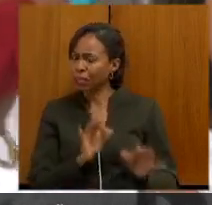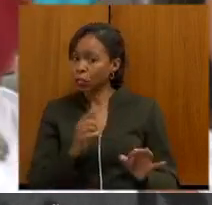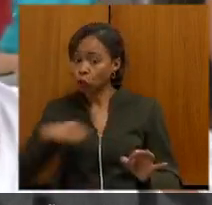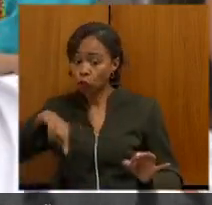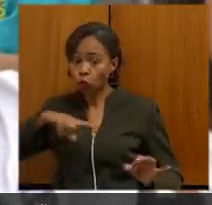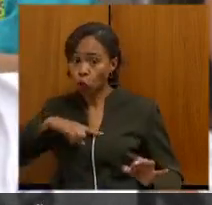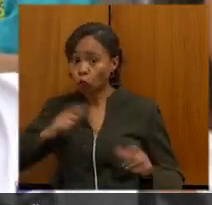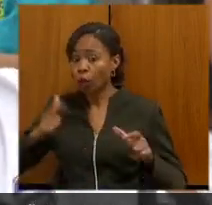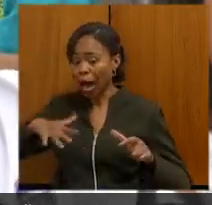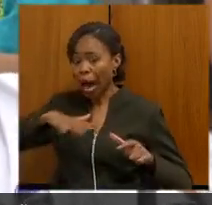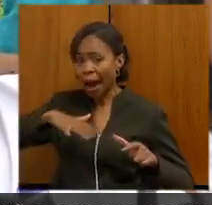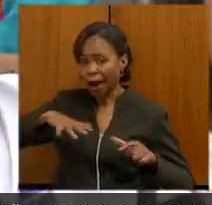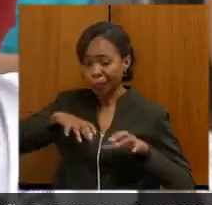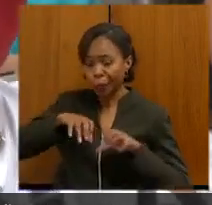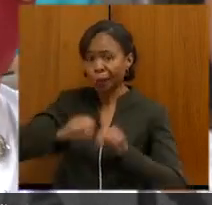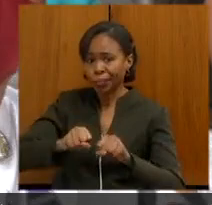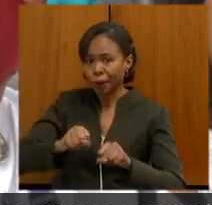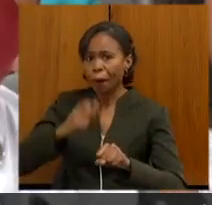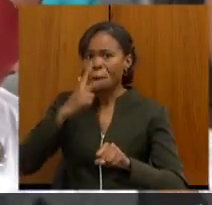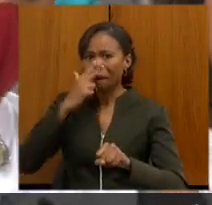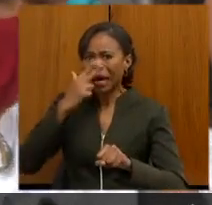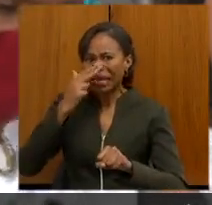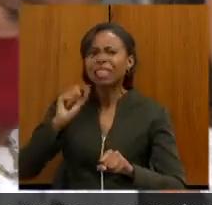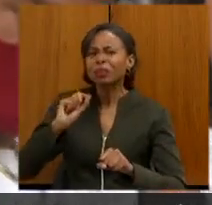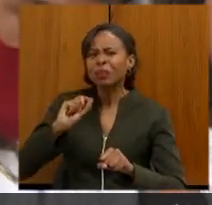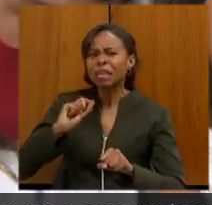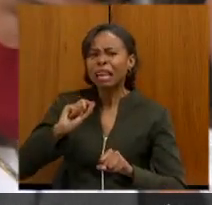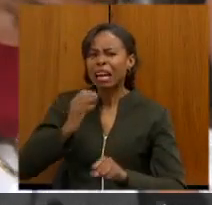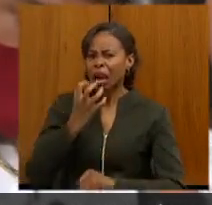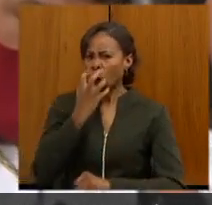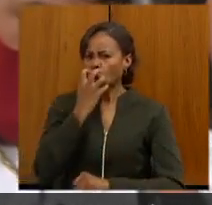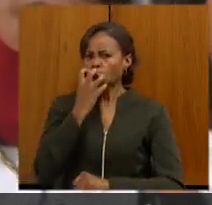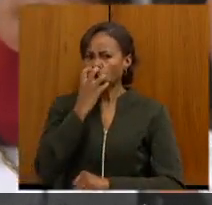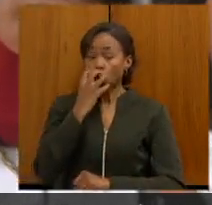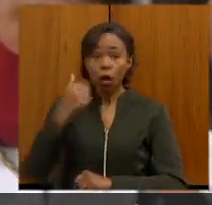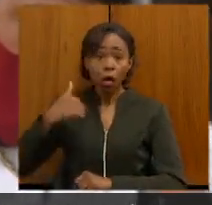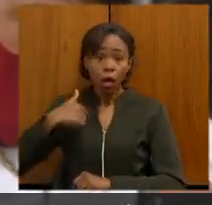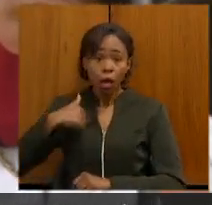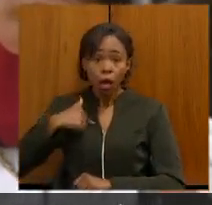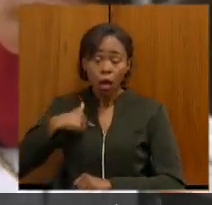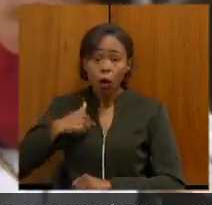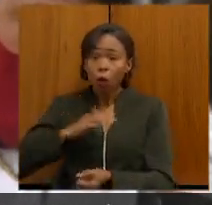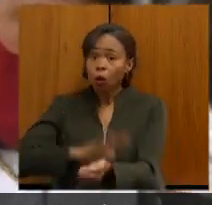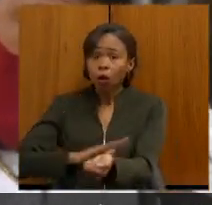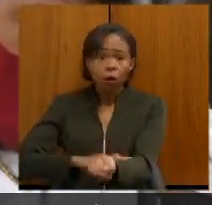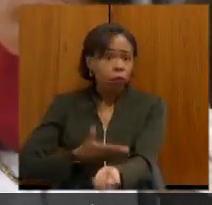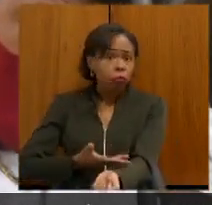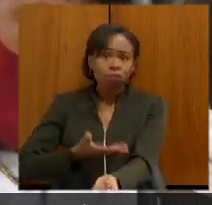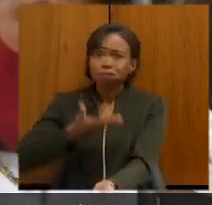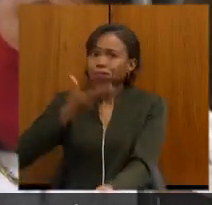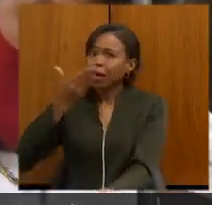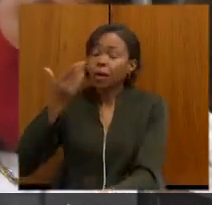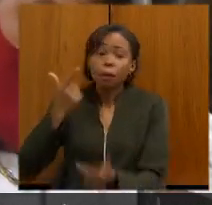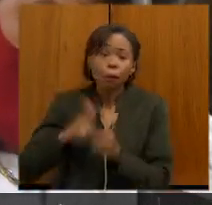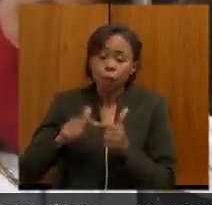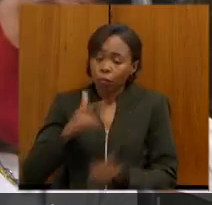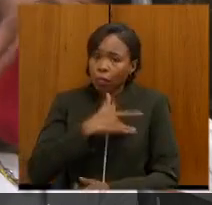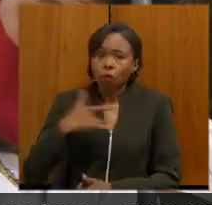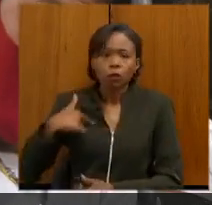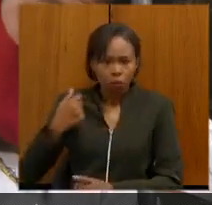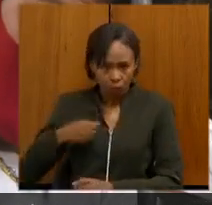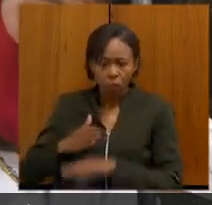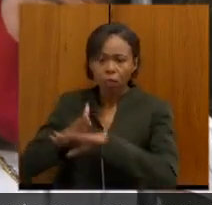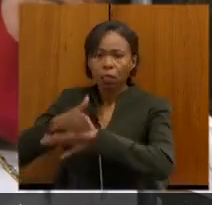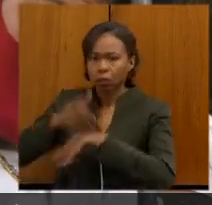somos tratados como se fossem emos cachorro eu sou hipertensa eu precisei de ir no posto de saúde